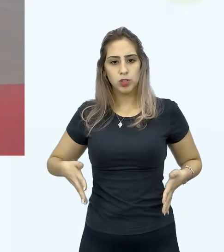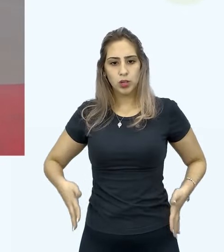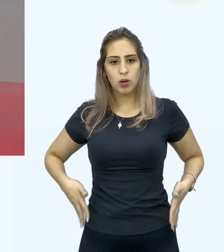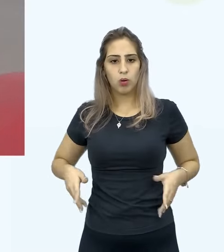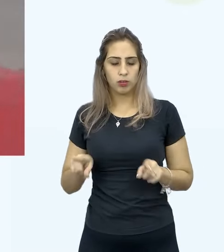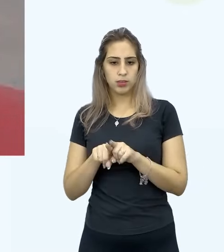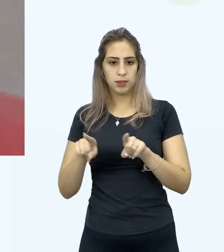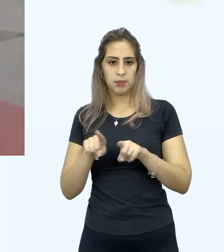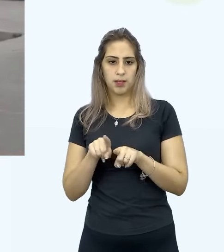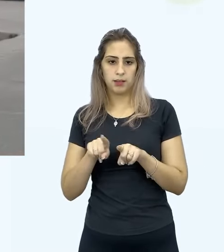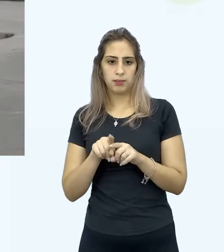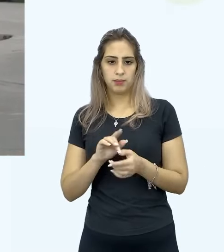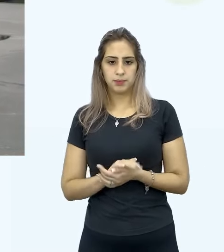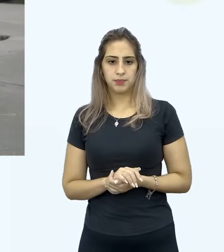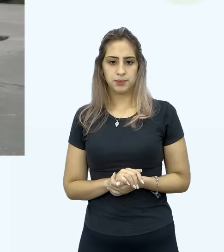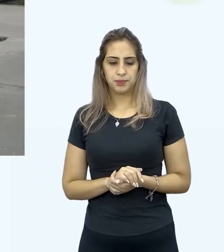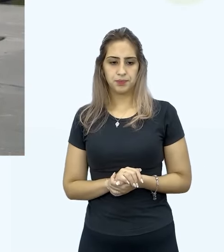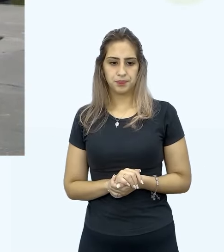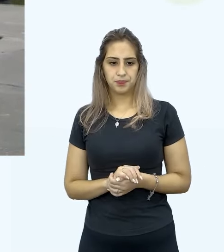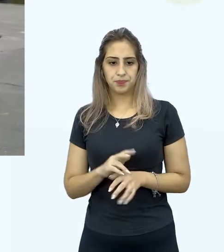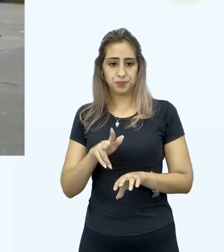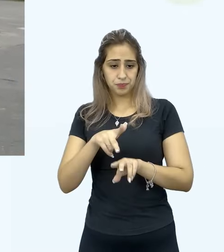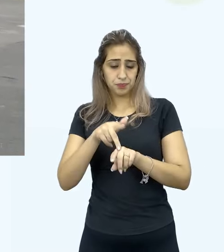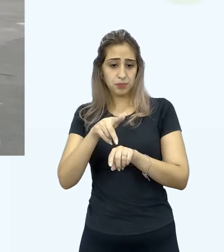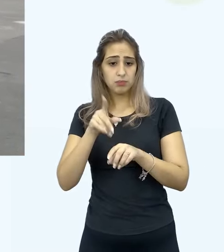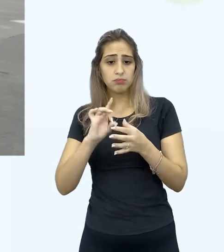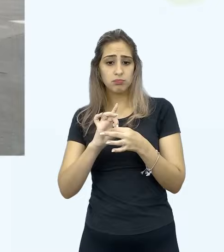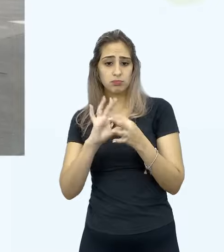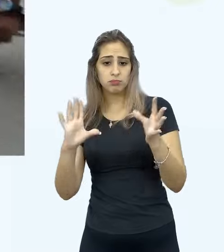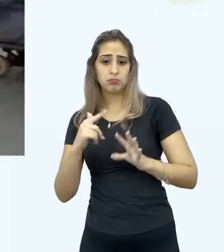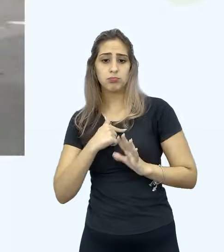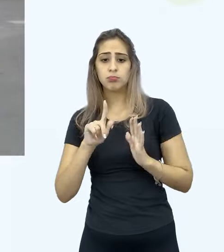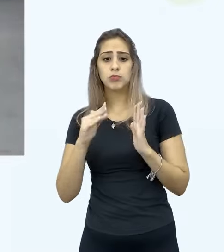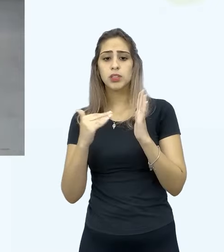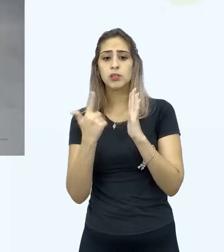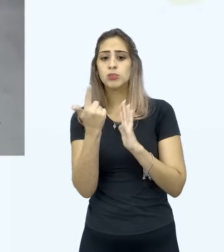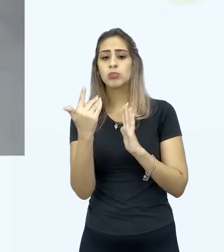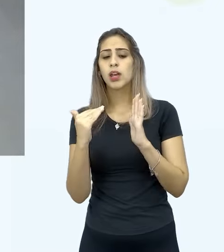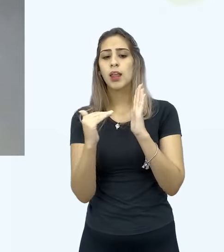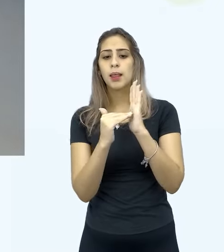de rodas. E o skate permitiu que eu não fosse limitado, que eu